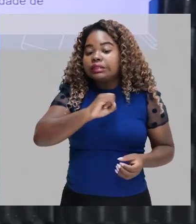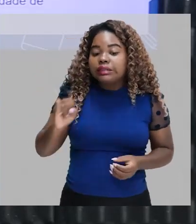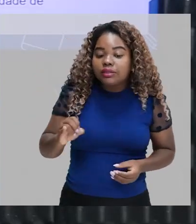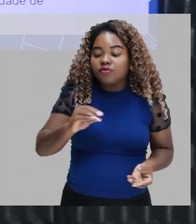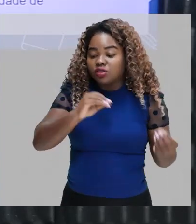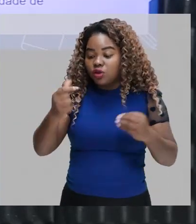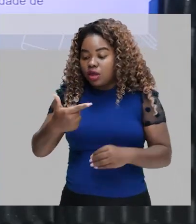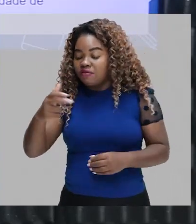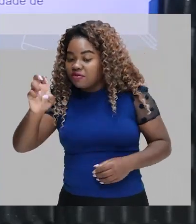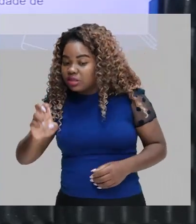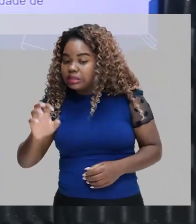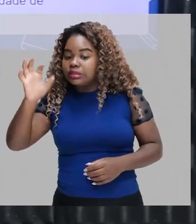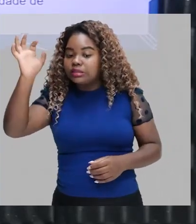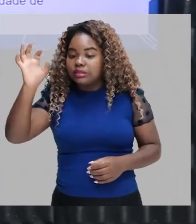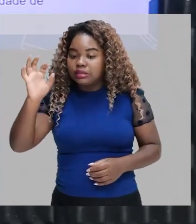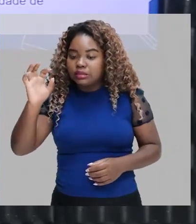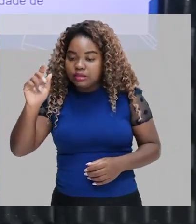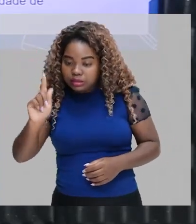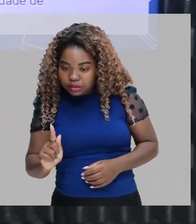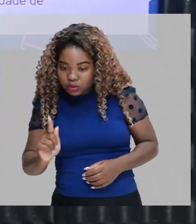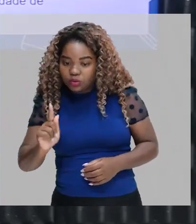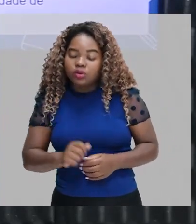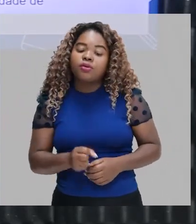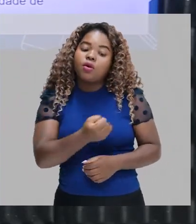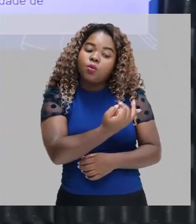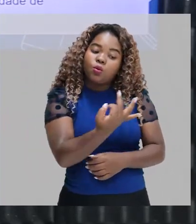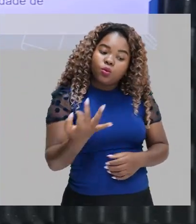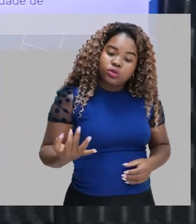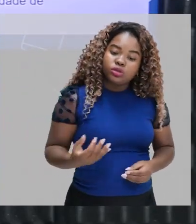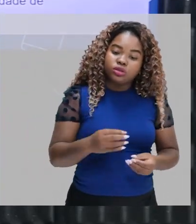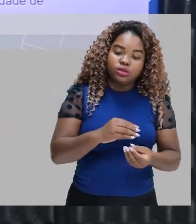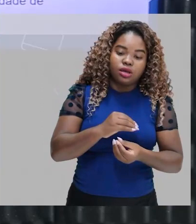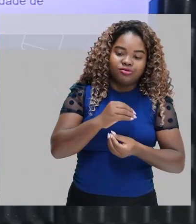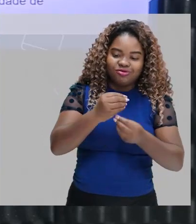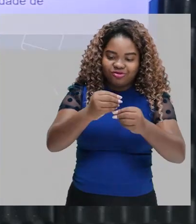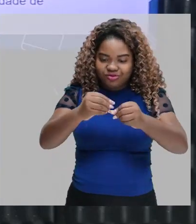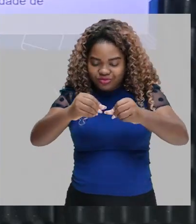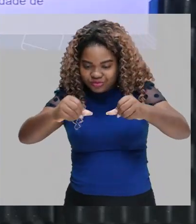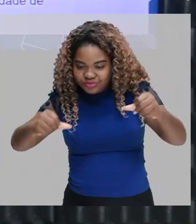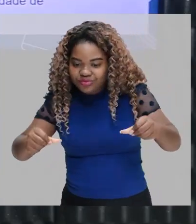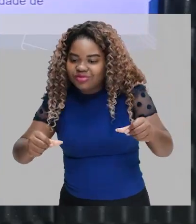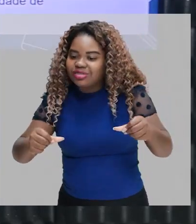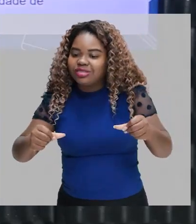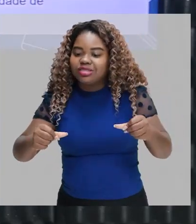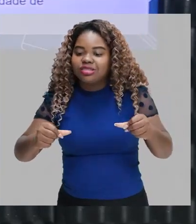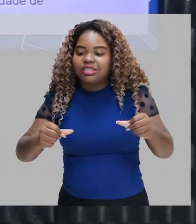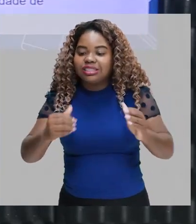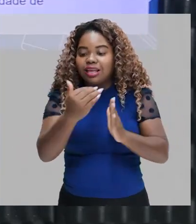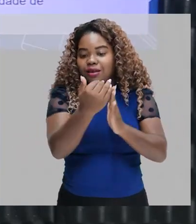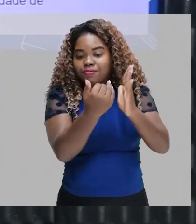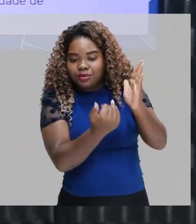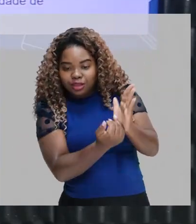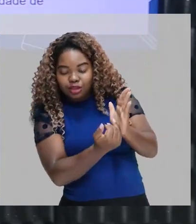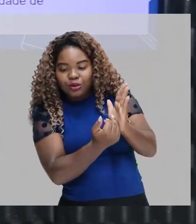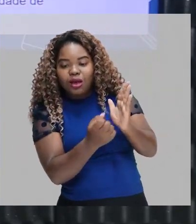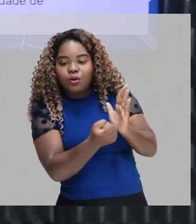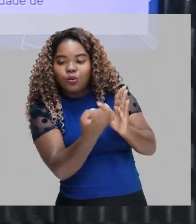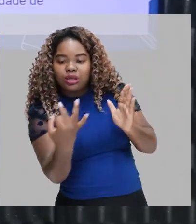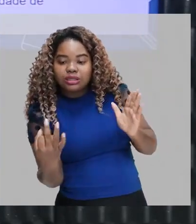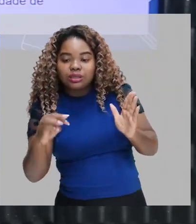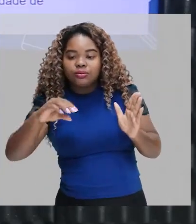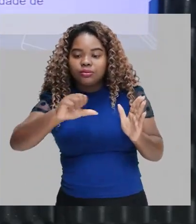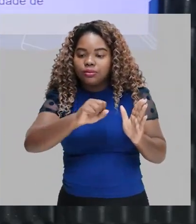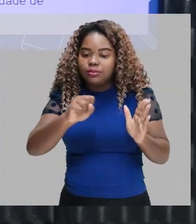25 gramas, então a quantidade dissolvida ela vai ser inferior à quantidade máxima. Então, nós vamos ter